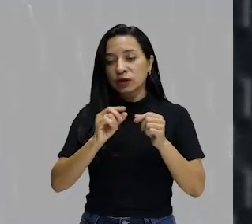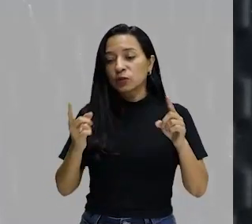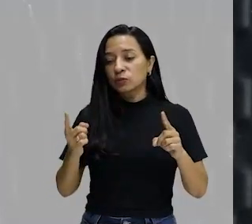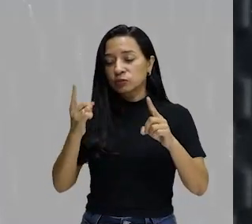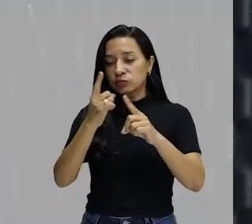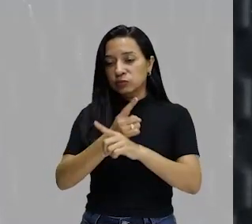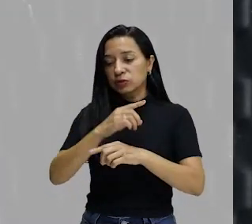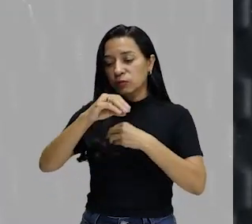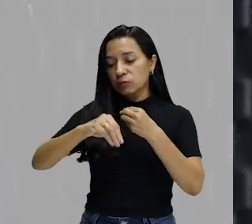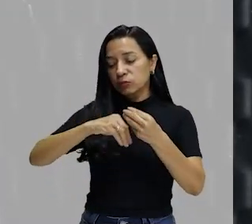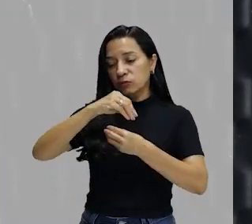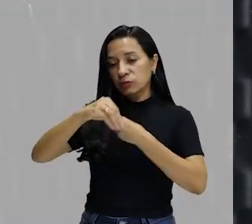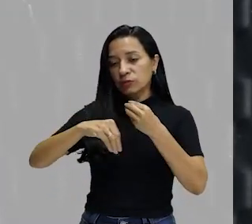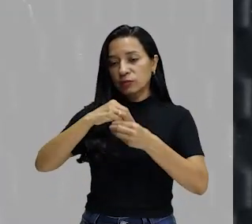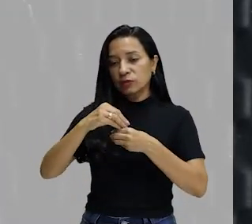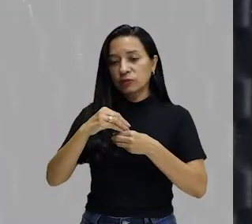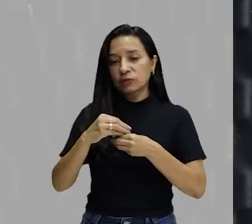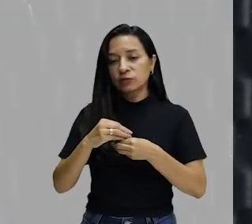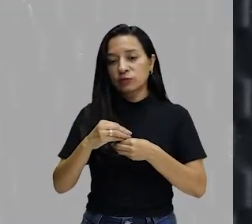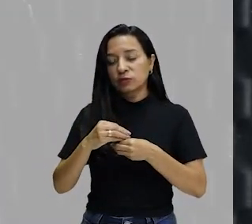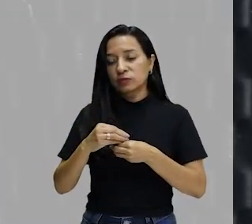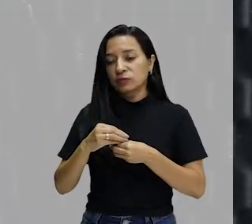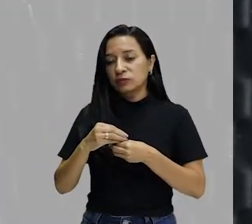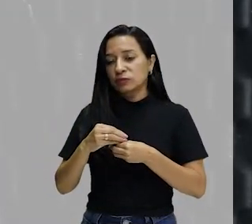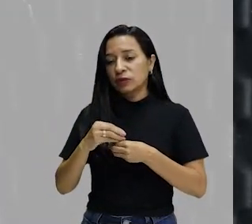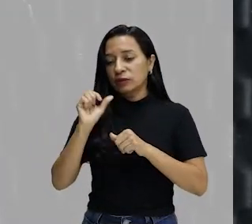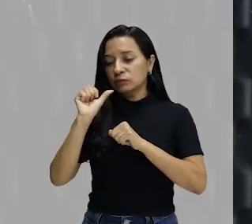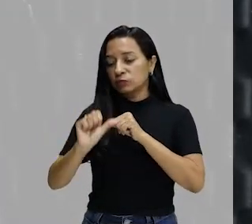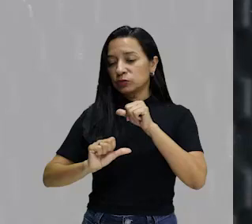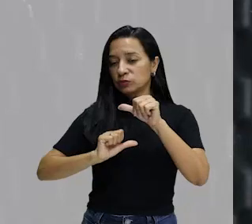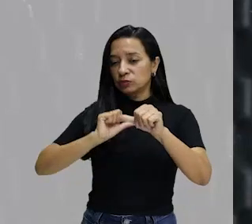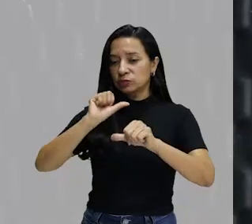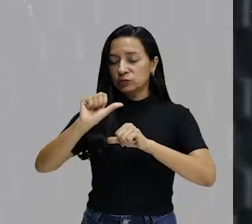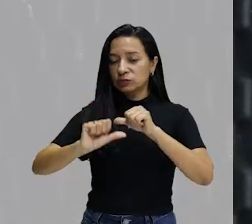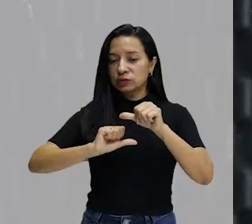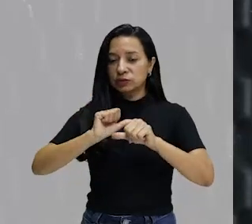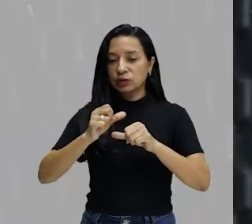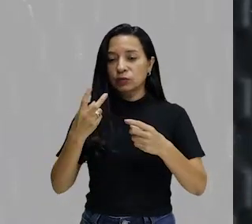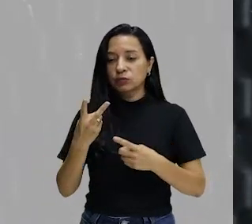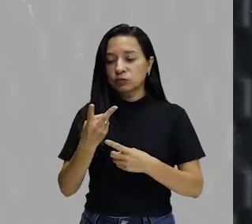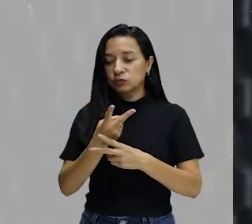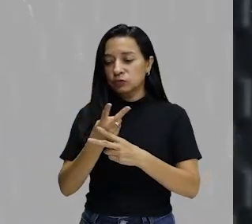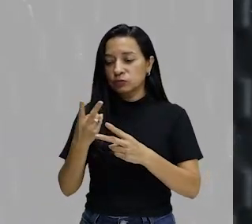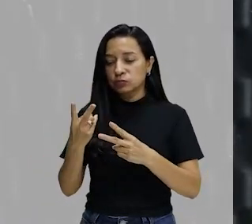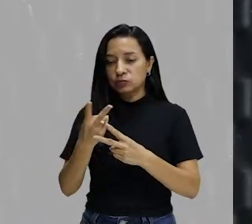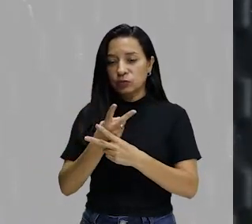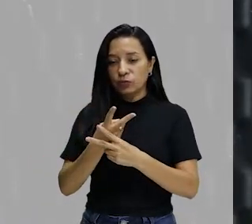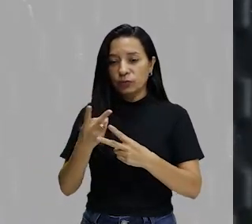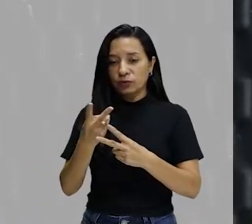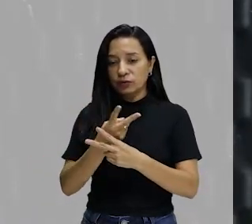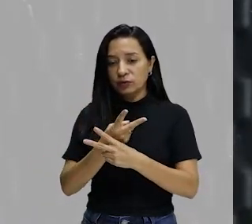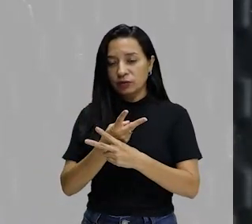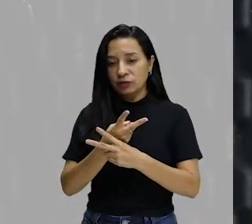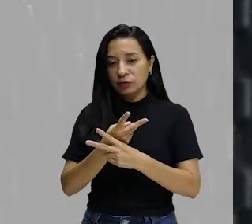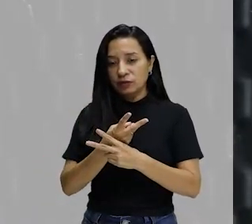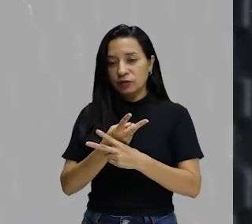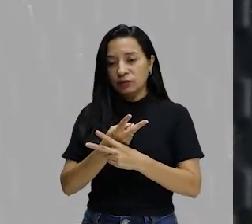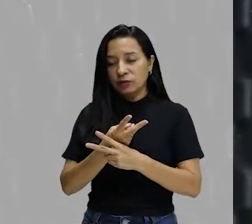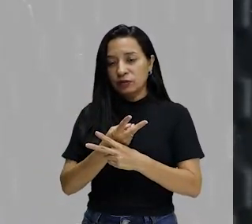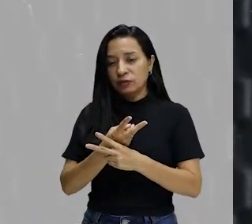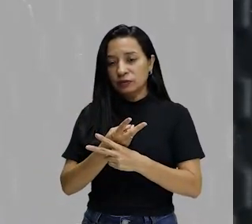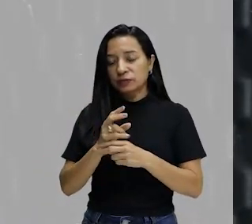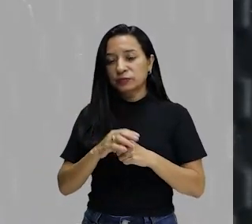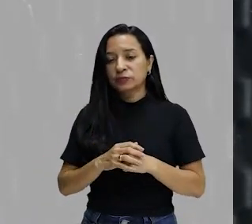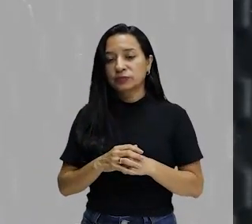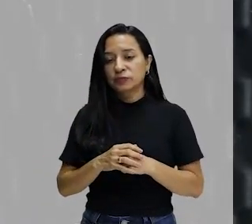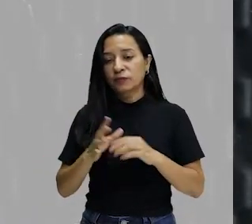cruzamentos, ó, aqui, esse indivíduo ele é o resultado destes dois cruzamentos. Esse outro aqui é o resultado da